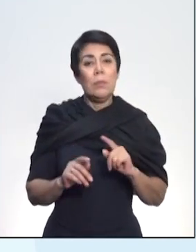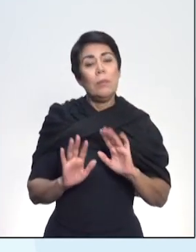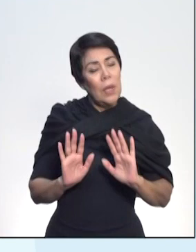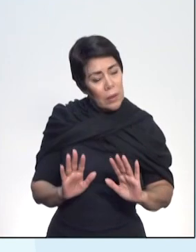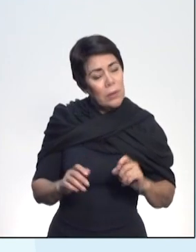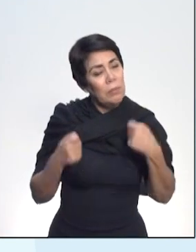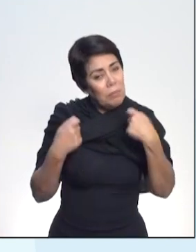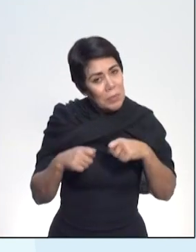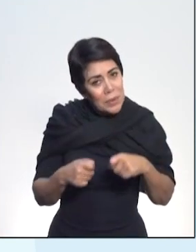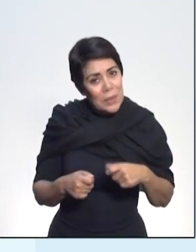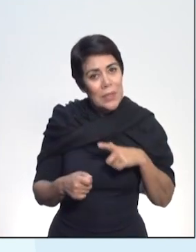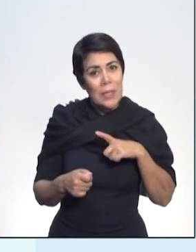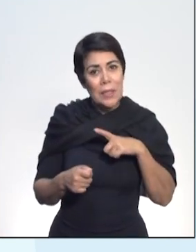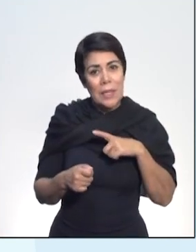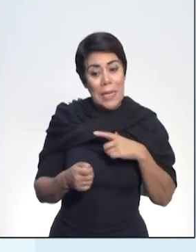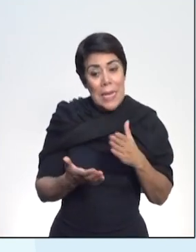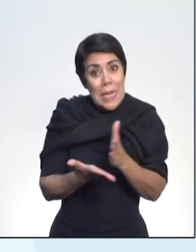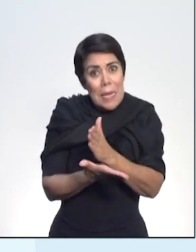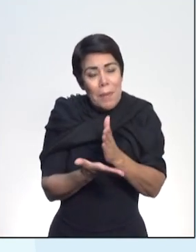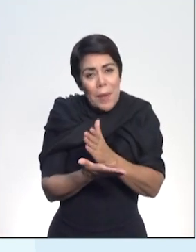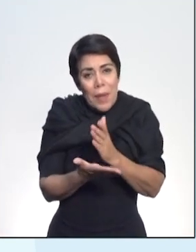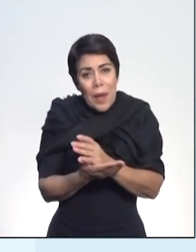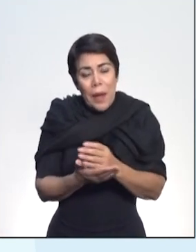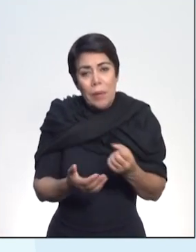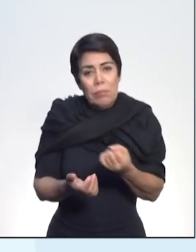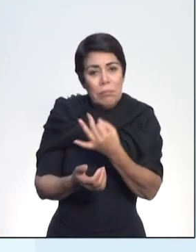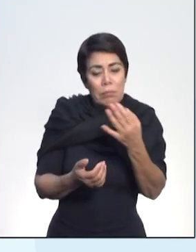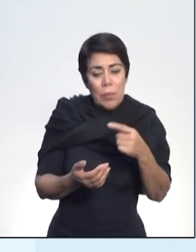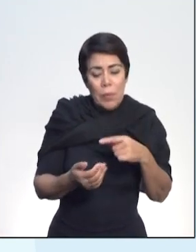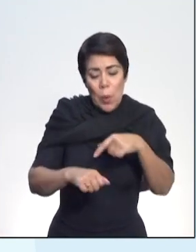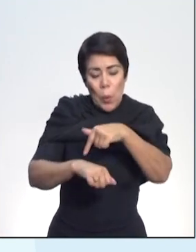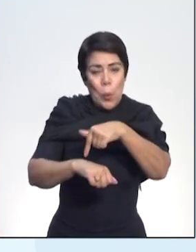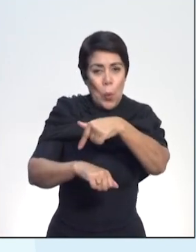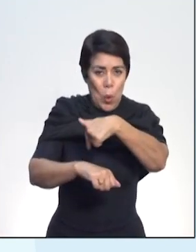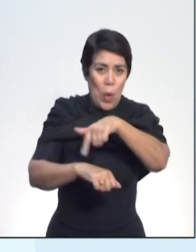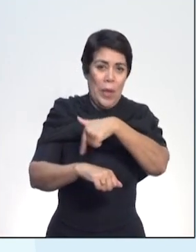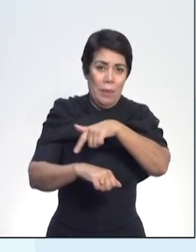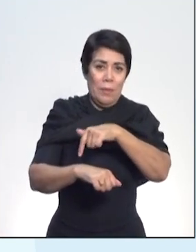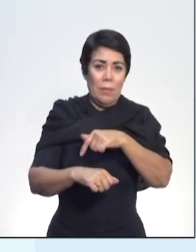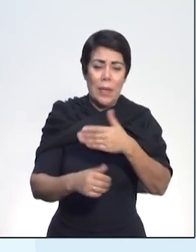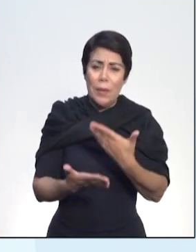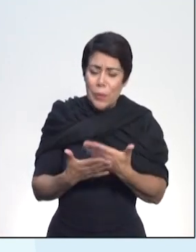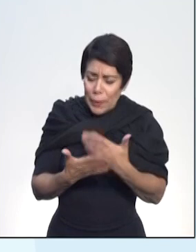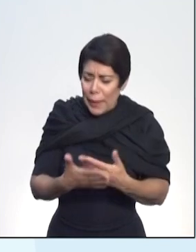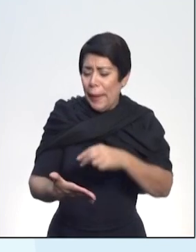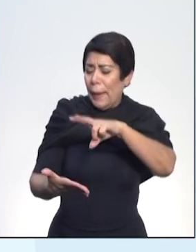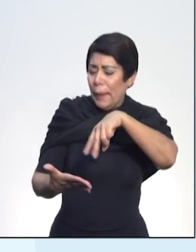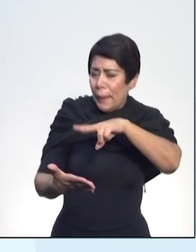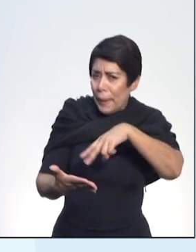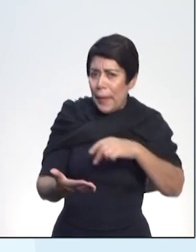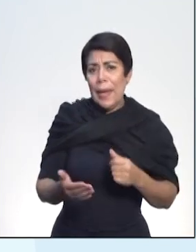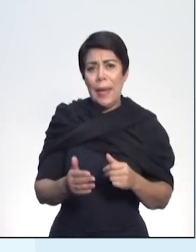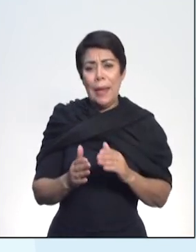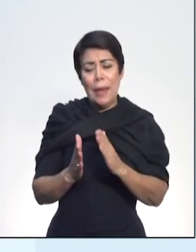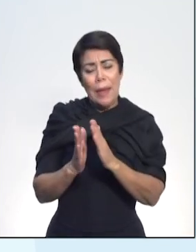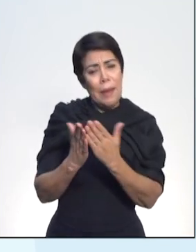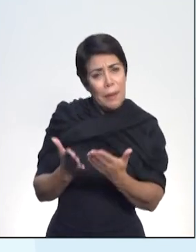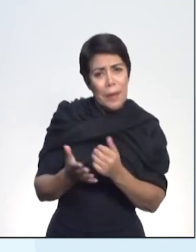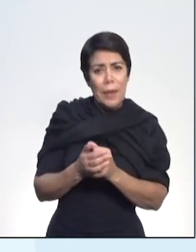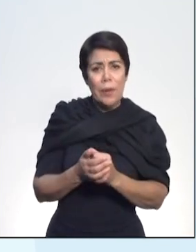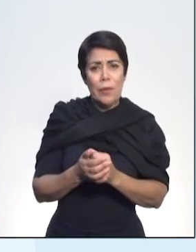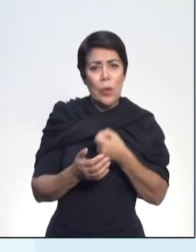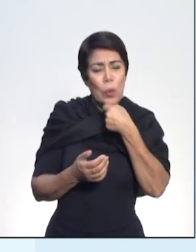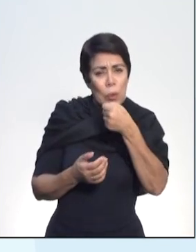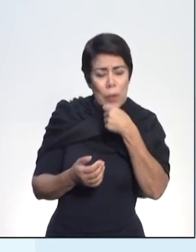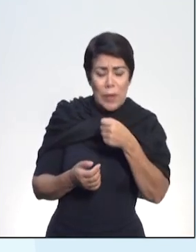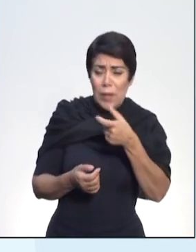precisa reservar algumas horas do seu dia para o estudo, para ler um livro, para ler os noticiários,